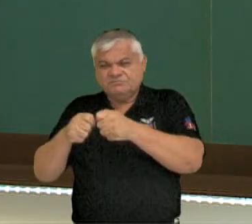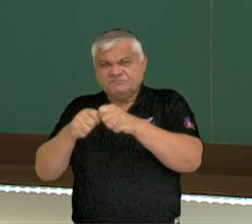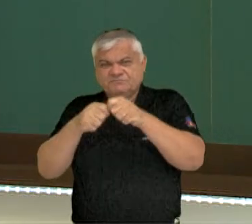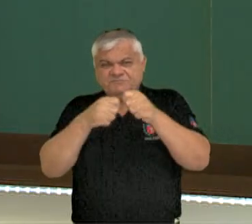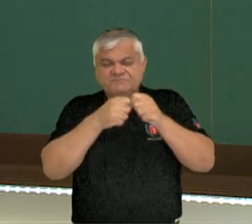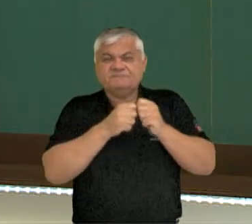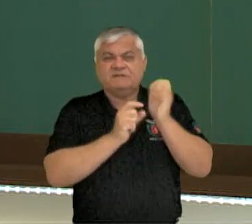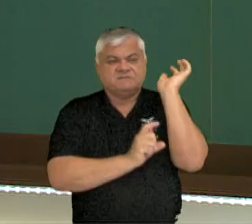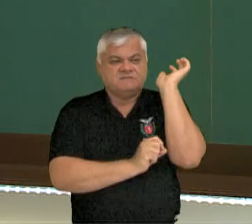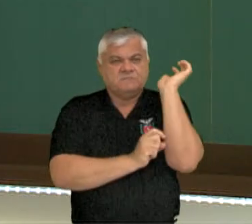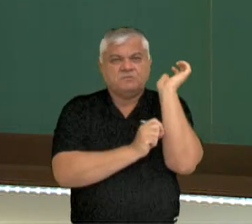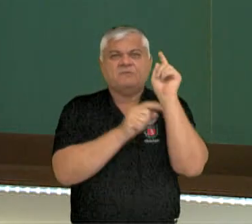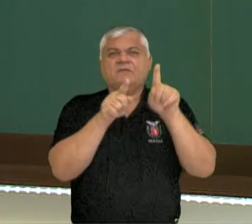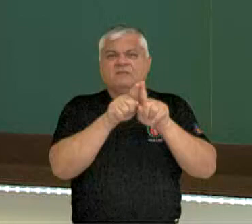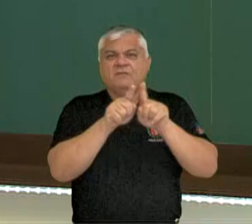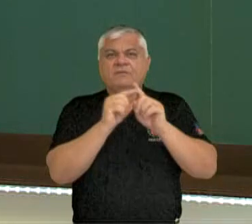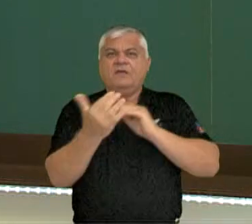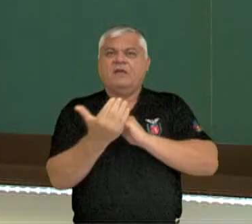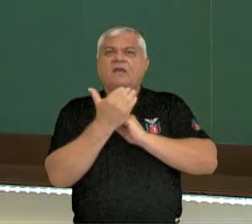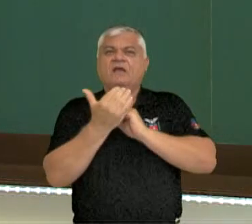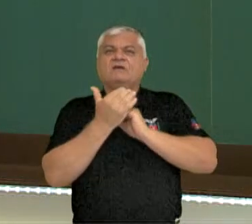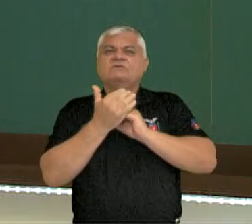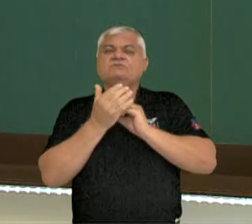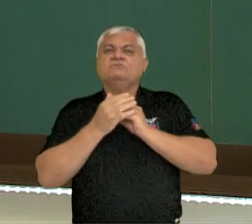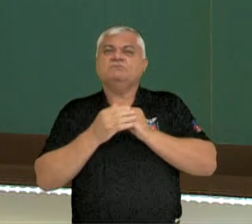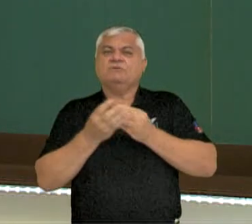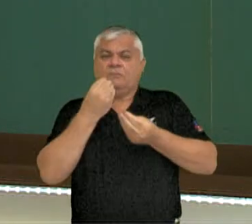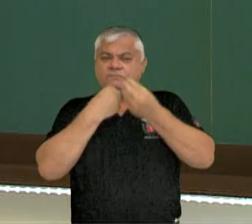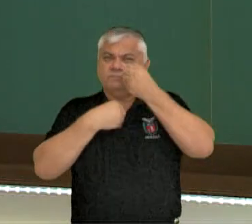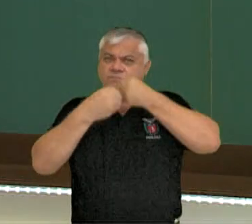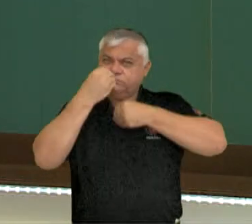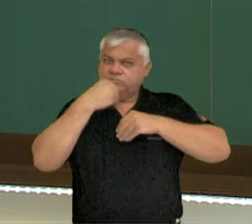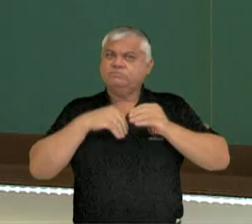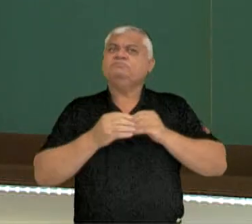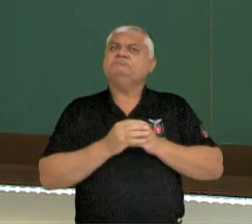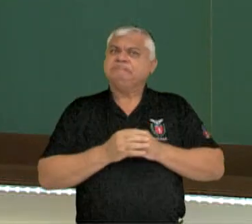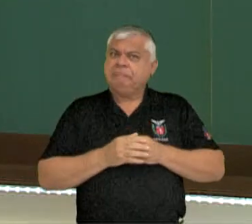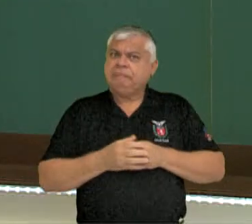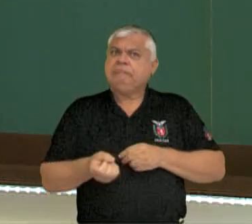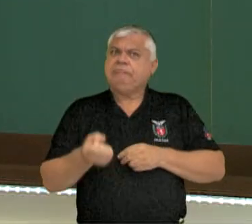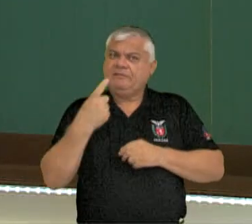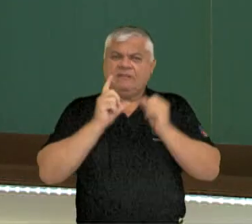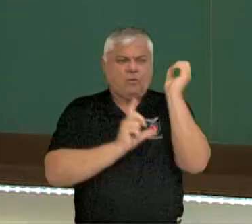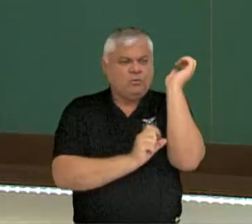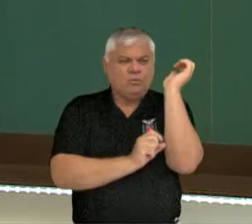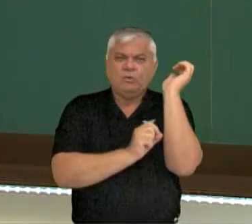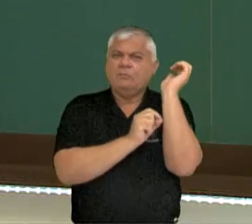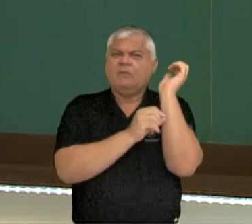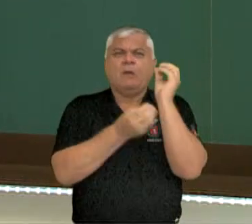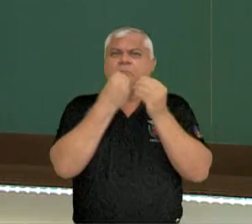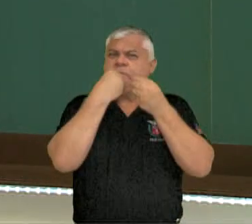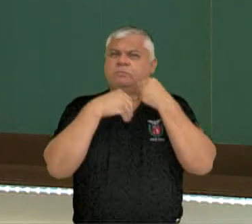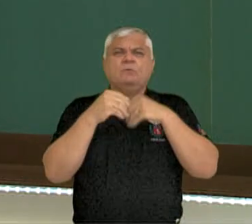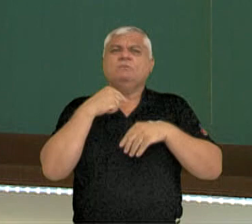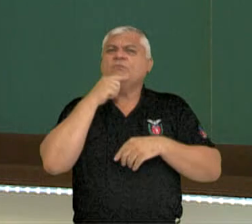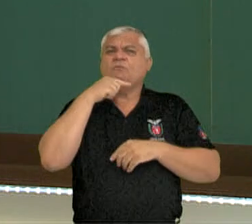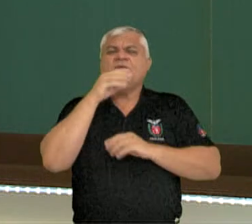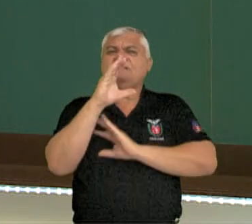né, e facilita então a digestão da celulose. Olha que interessante. Então, o cupim não consegue digerir a celulose.